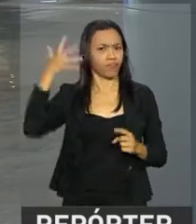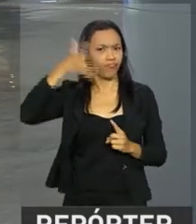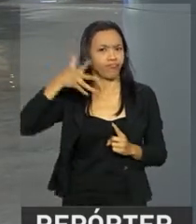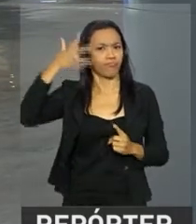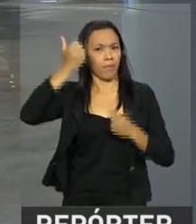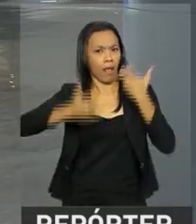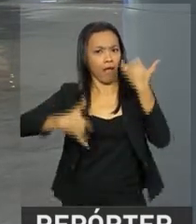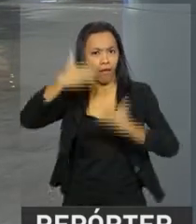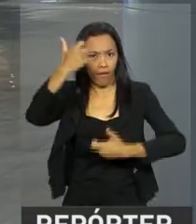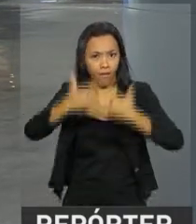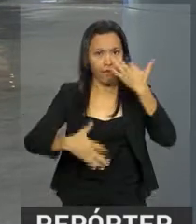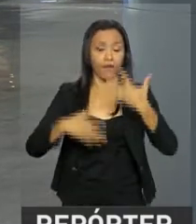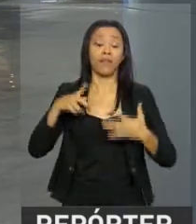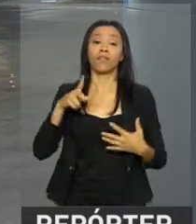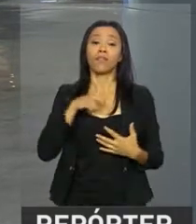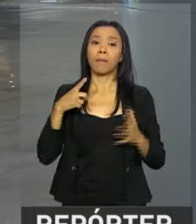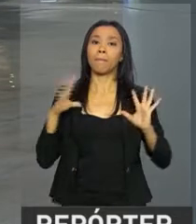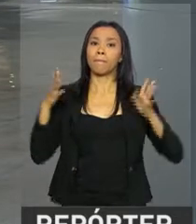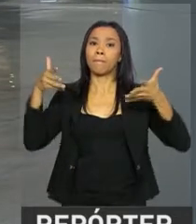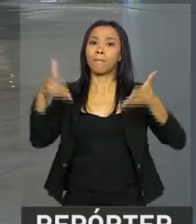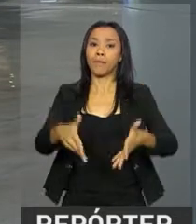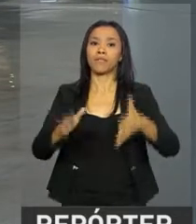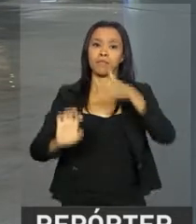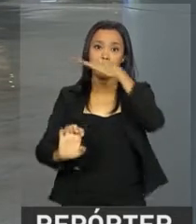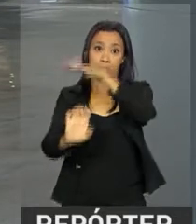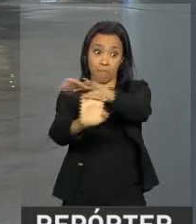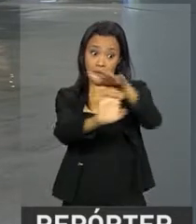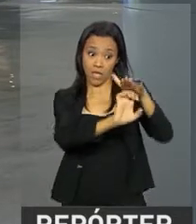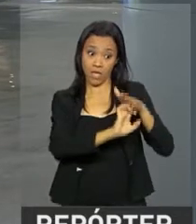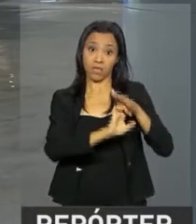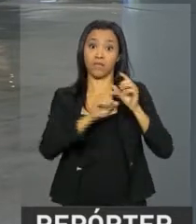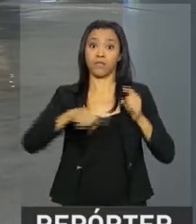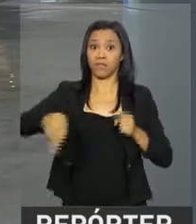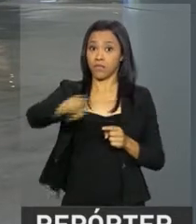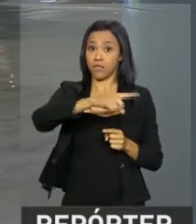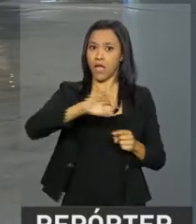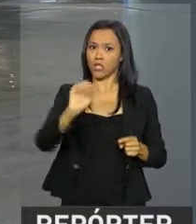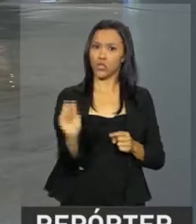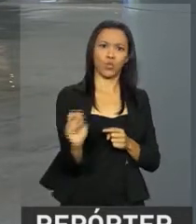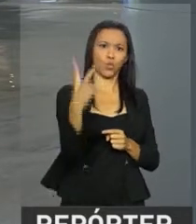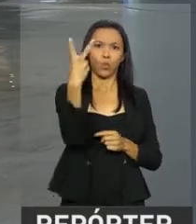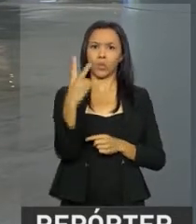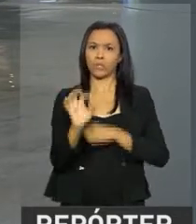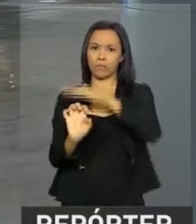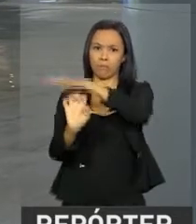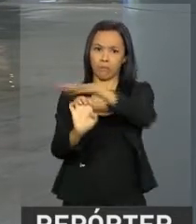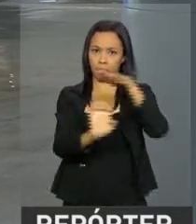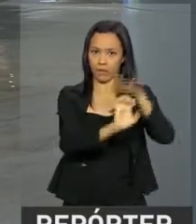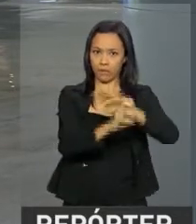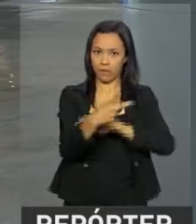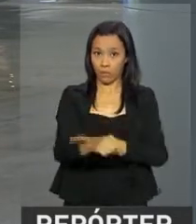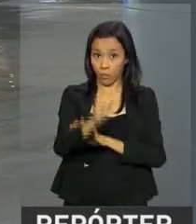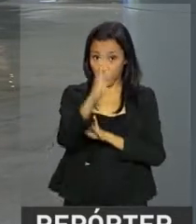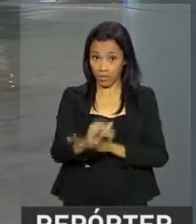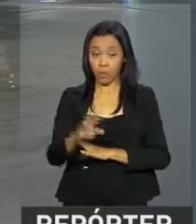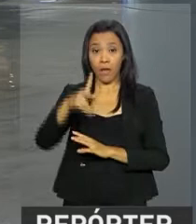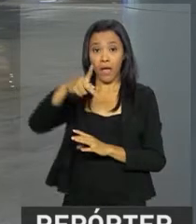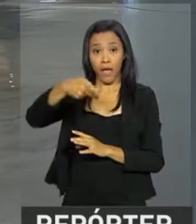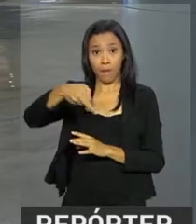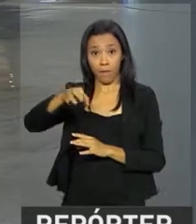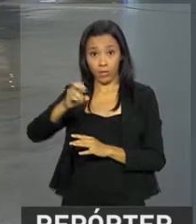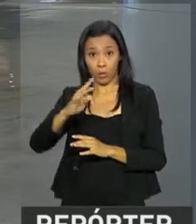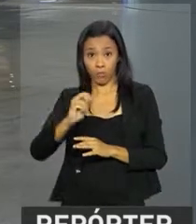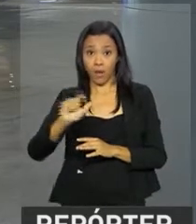vai contar com a participação das principais empresas do setor, incluindo as duas maiores operadoras brasileiras, a Petrobras e a